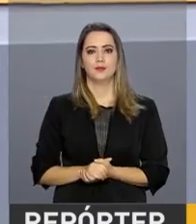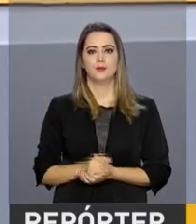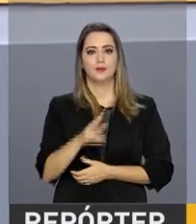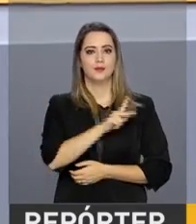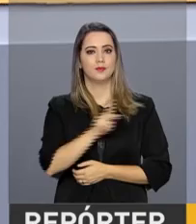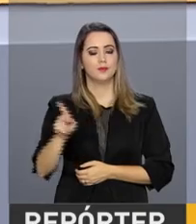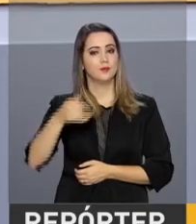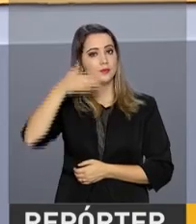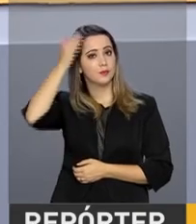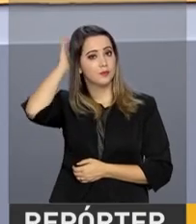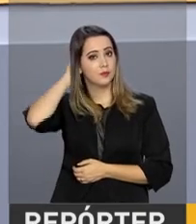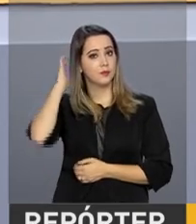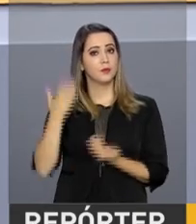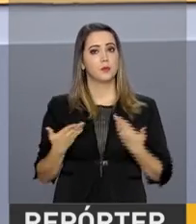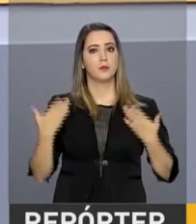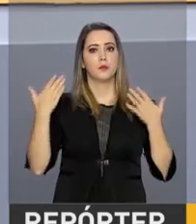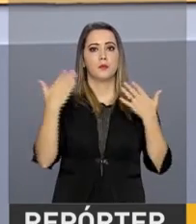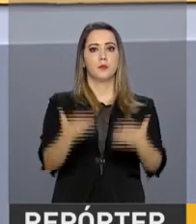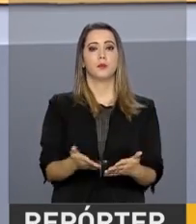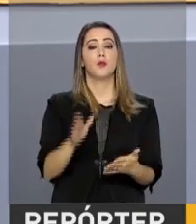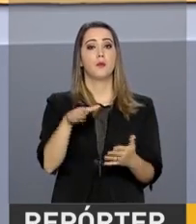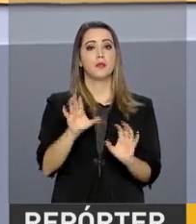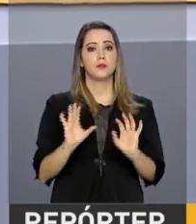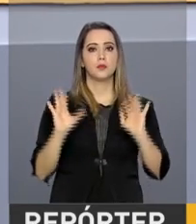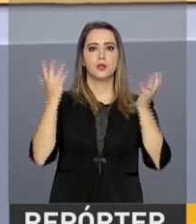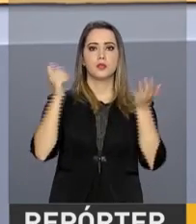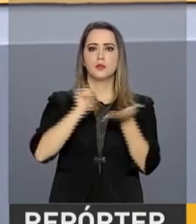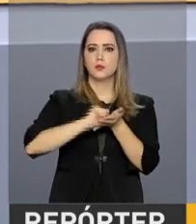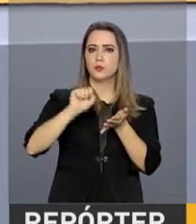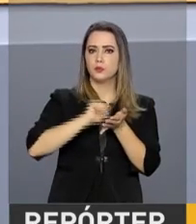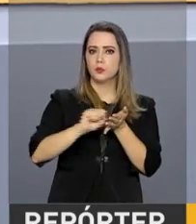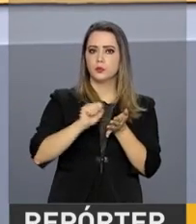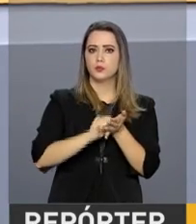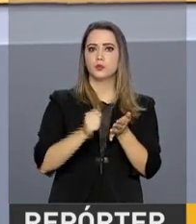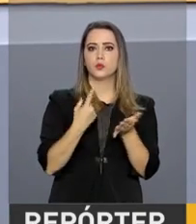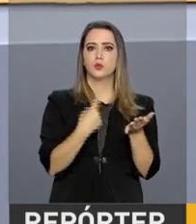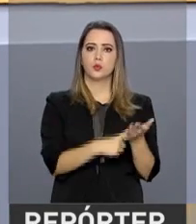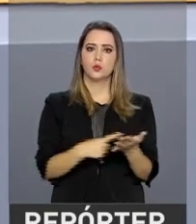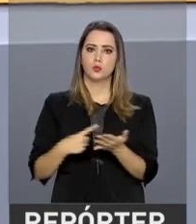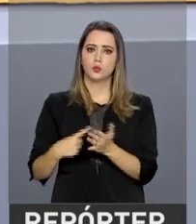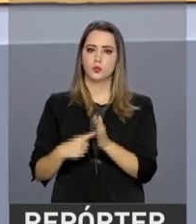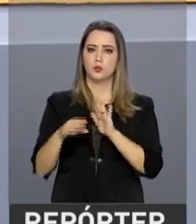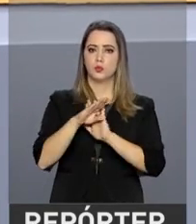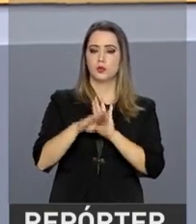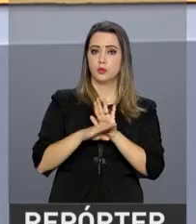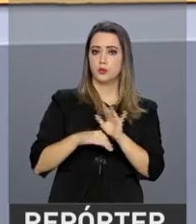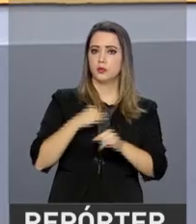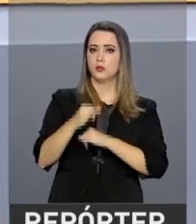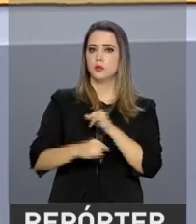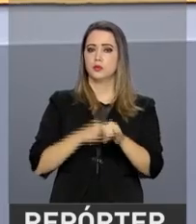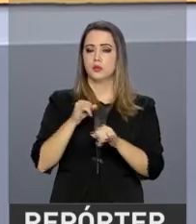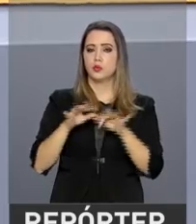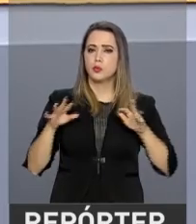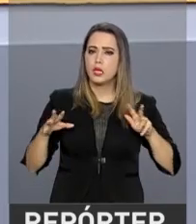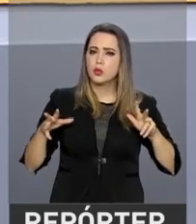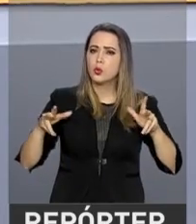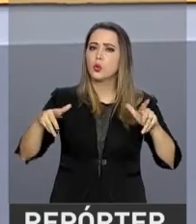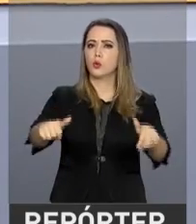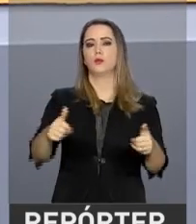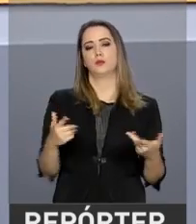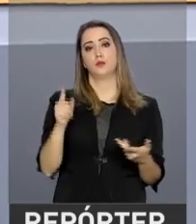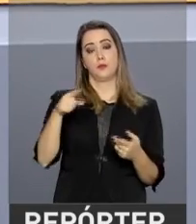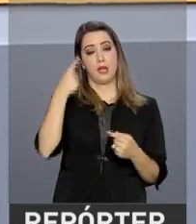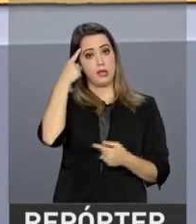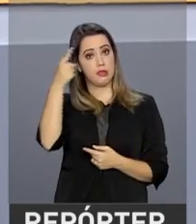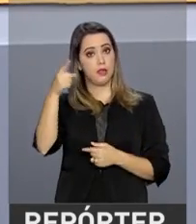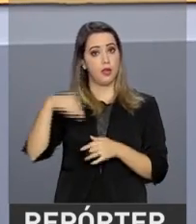presidente michel temer participa daqui a pouco da cerimônia de assinatura do termo de adesão ao programa internet para todos a idéia é